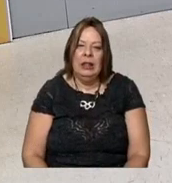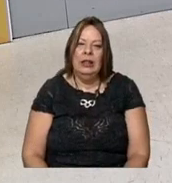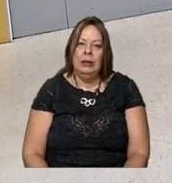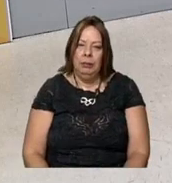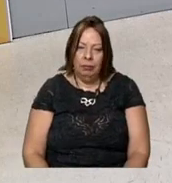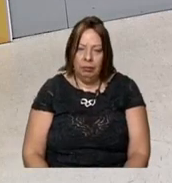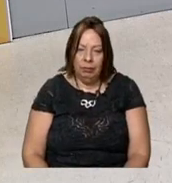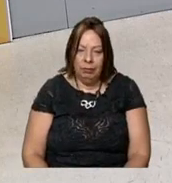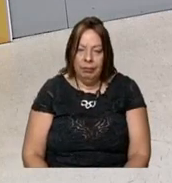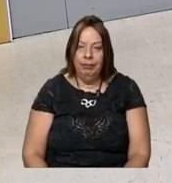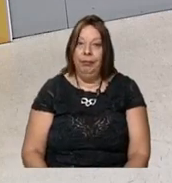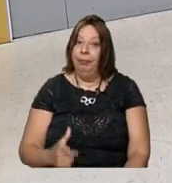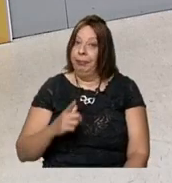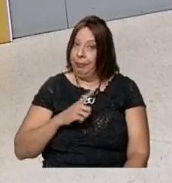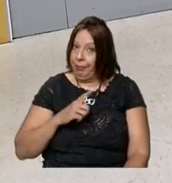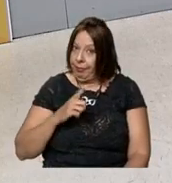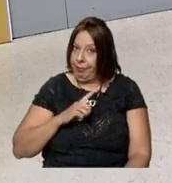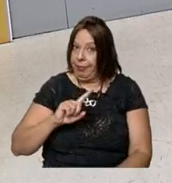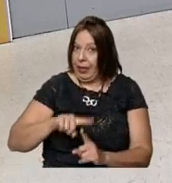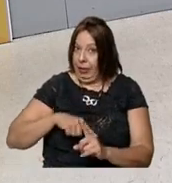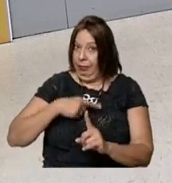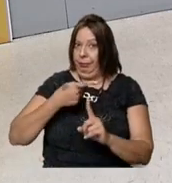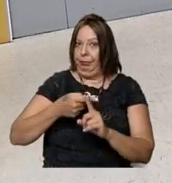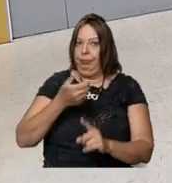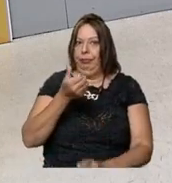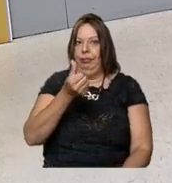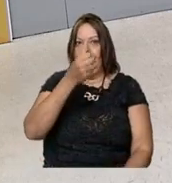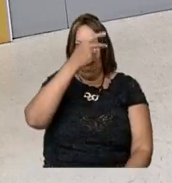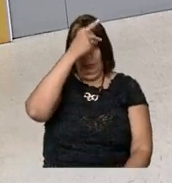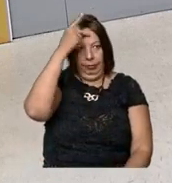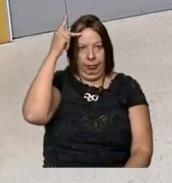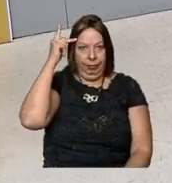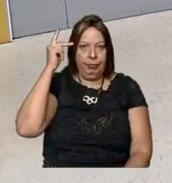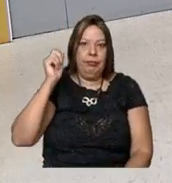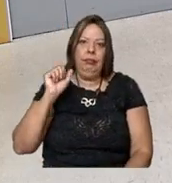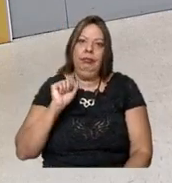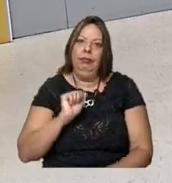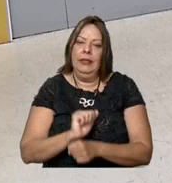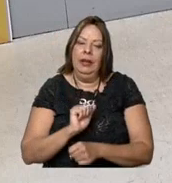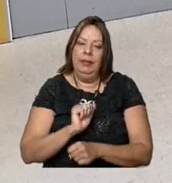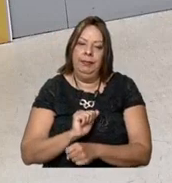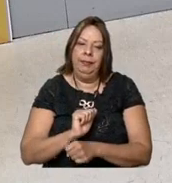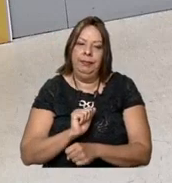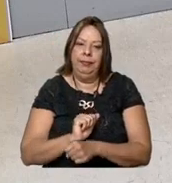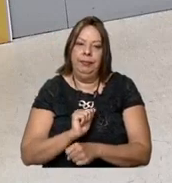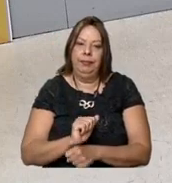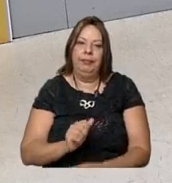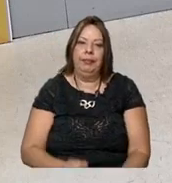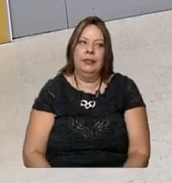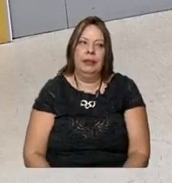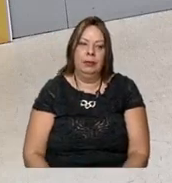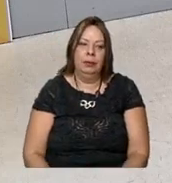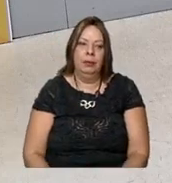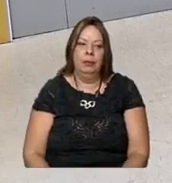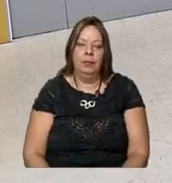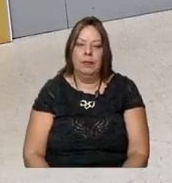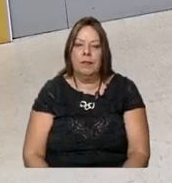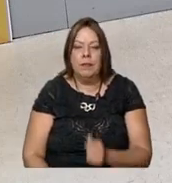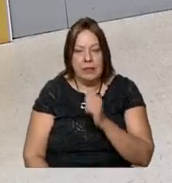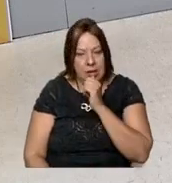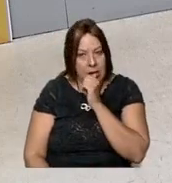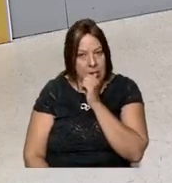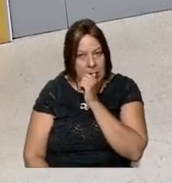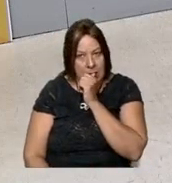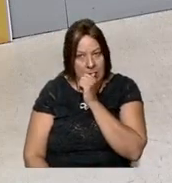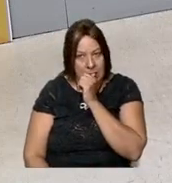Eita, Versiane, 35 bolinhas chamadas e colocou mais gente, viu? Agora são 6 títulos na expectativa. Nesse